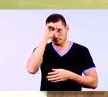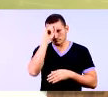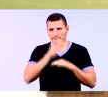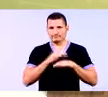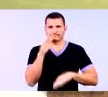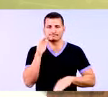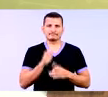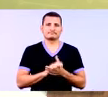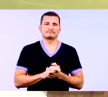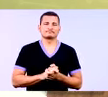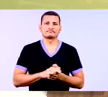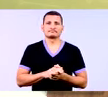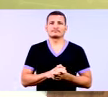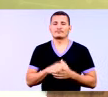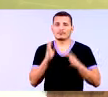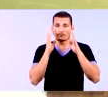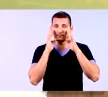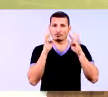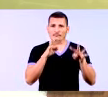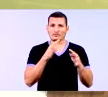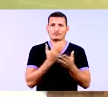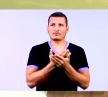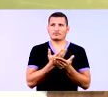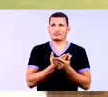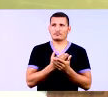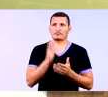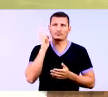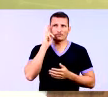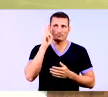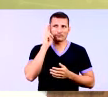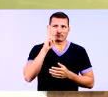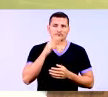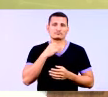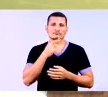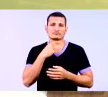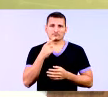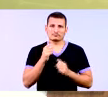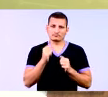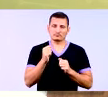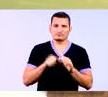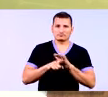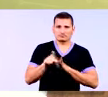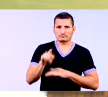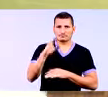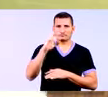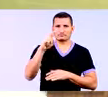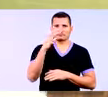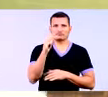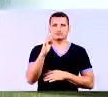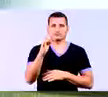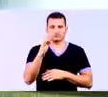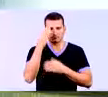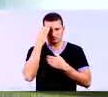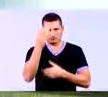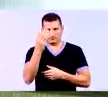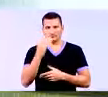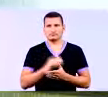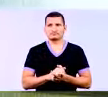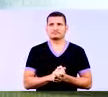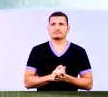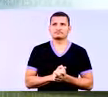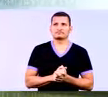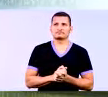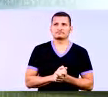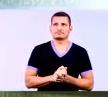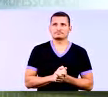tá? Então, fiquem ligados, prestem atenção na aula e lembre-se que, na dúvida, estamos aqui para poder ajudar vocês. Muito obrigado, professor Fábio.